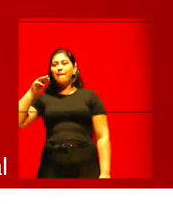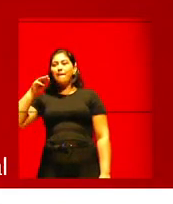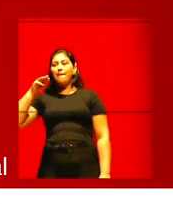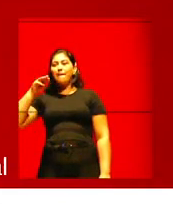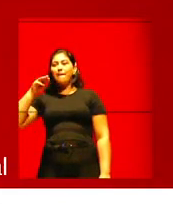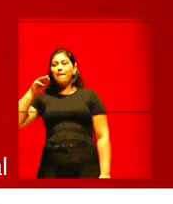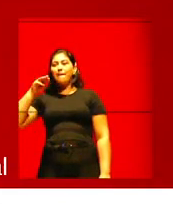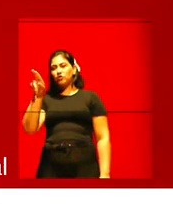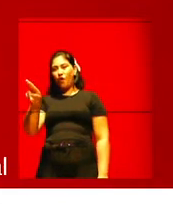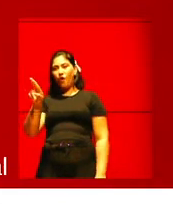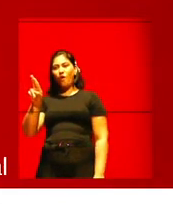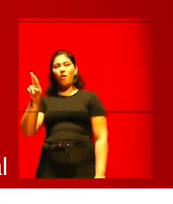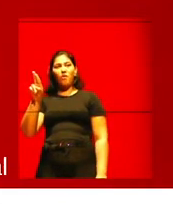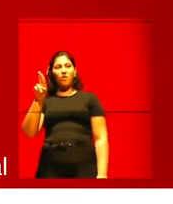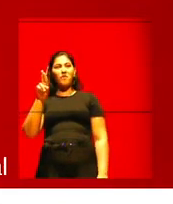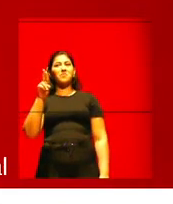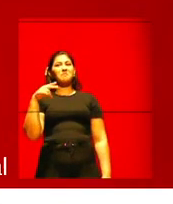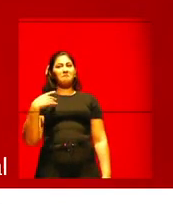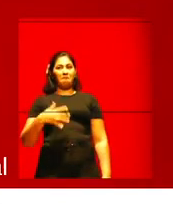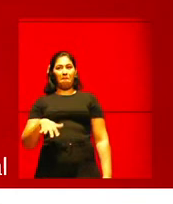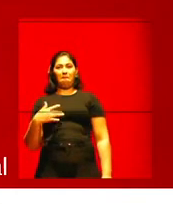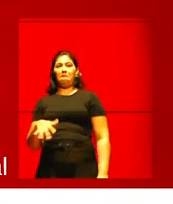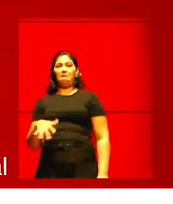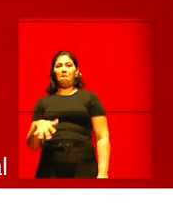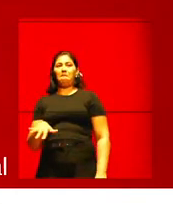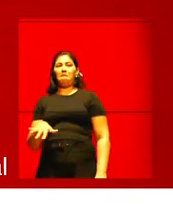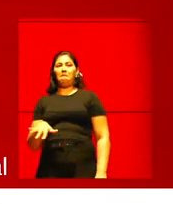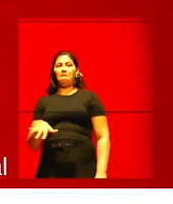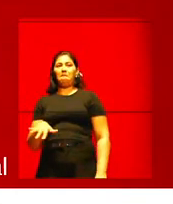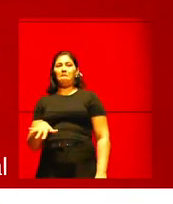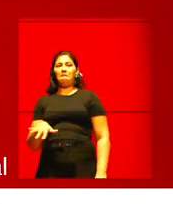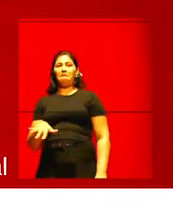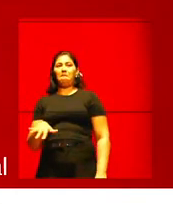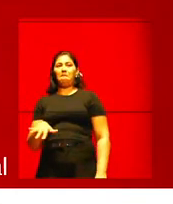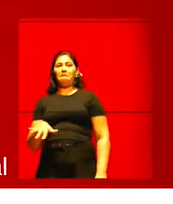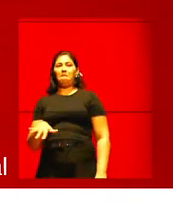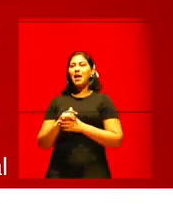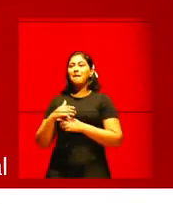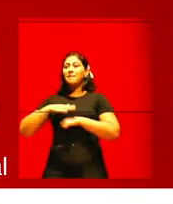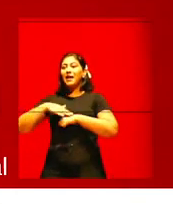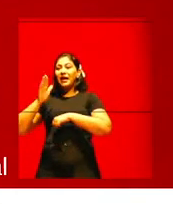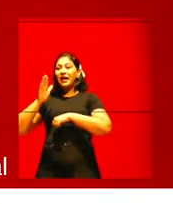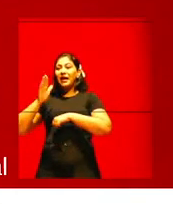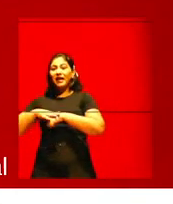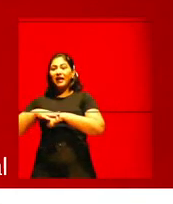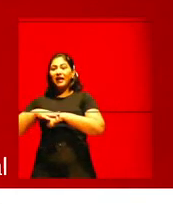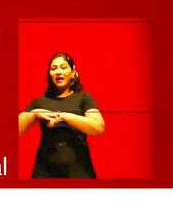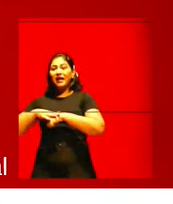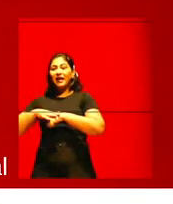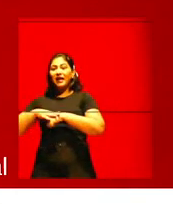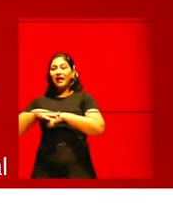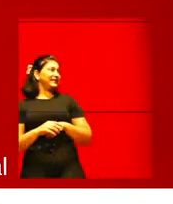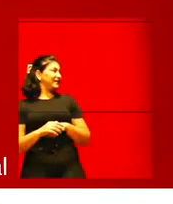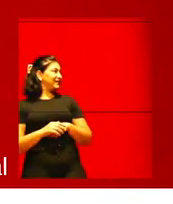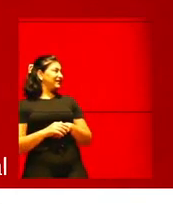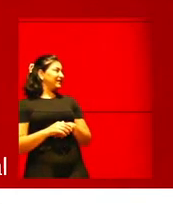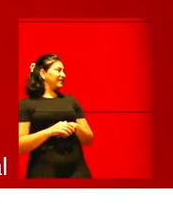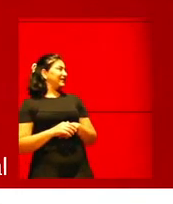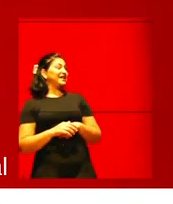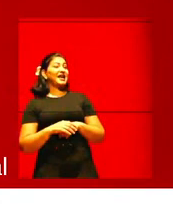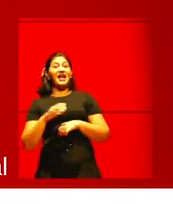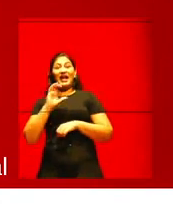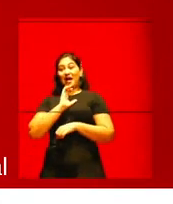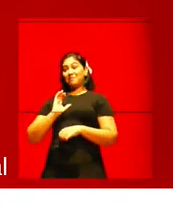Tem Major Guapindaia aí? Chegou? Quem mais vai falando aí? Carmela